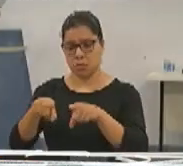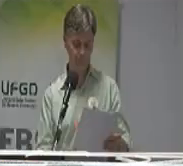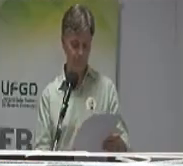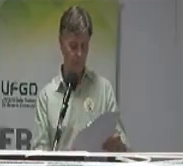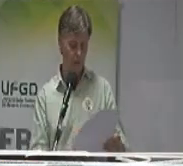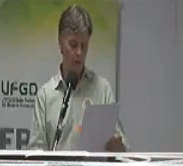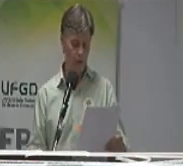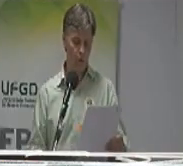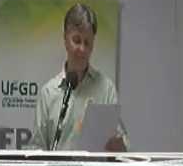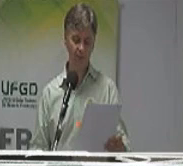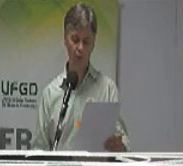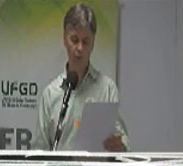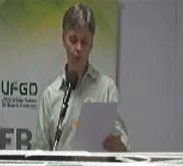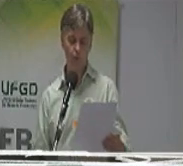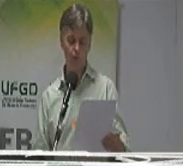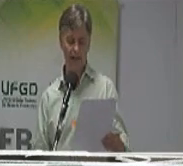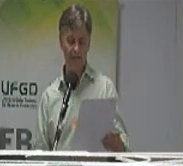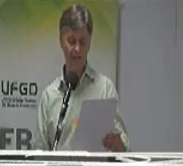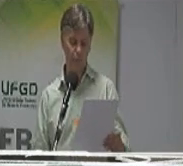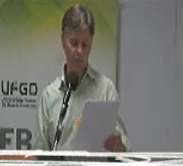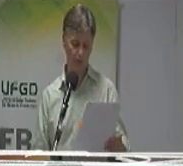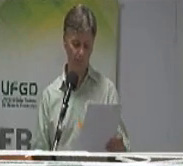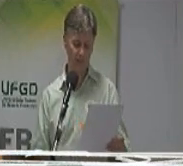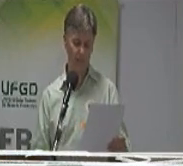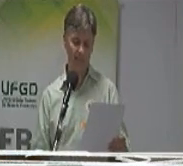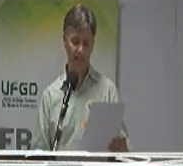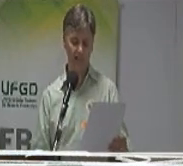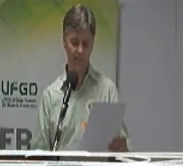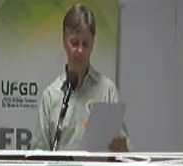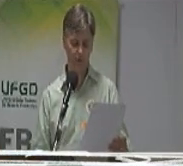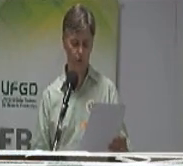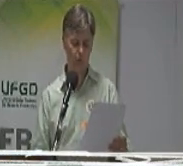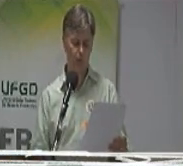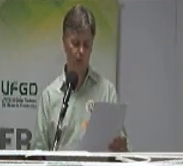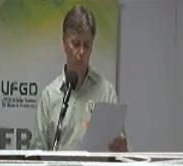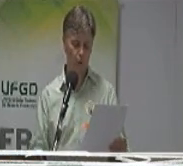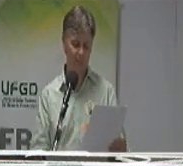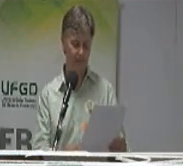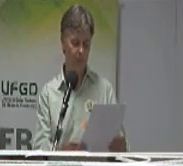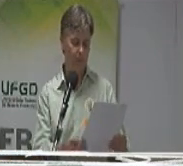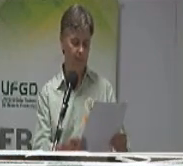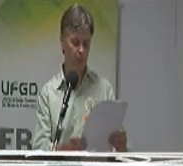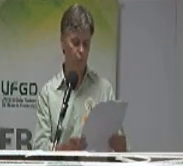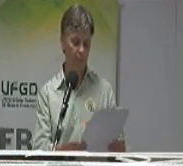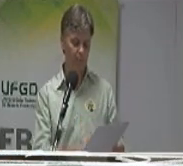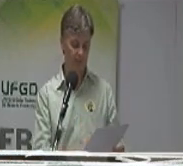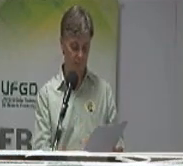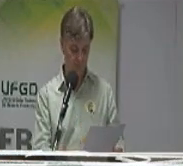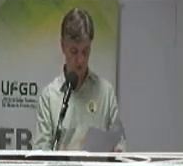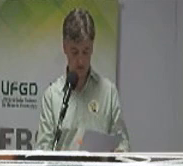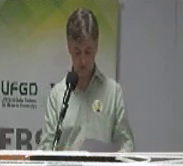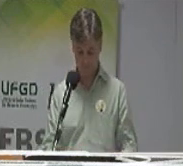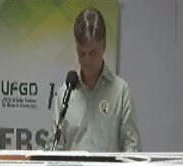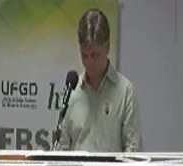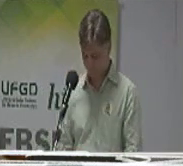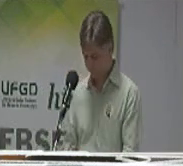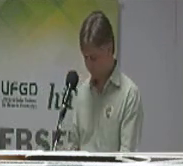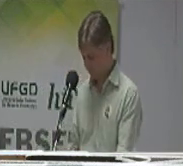órgãos, quais ações foram tomadas em sua gestão para trabalhar a relação entre colaboradores, estatutários e